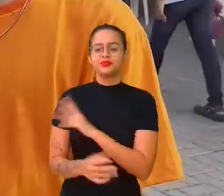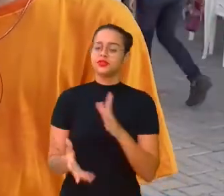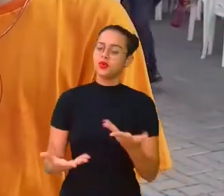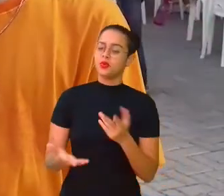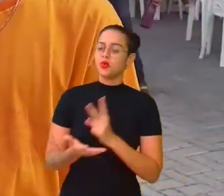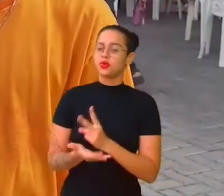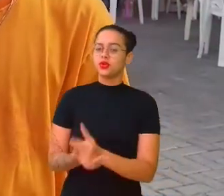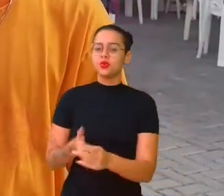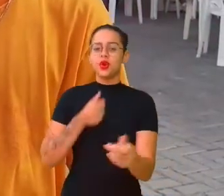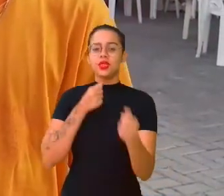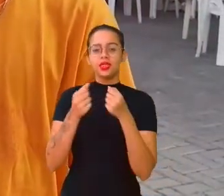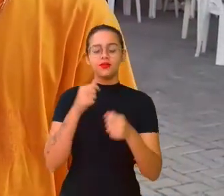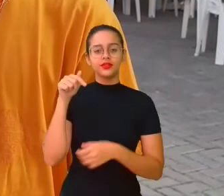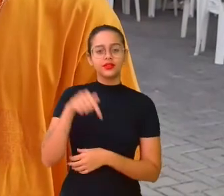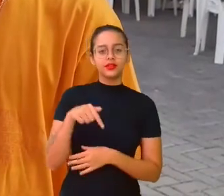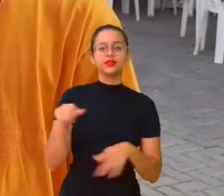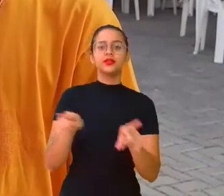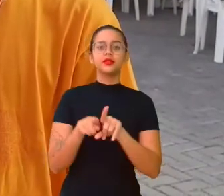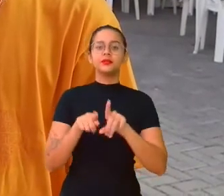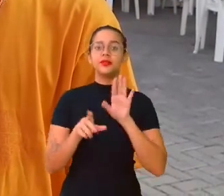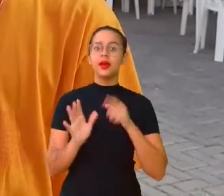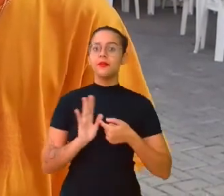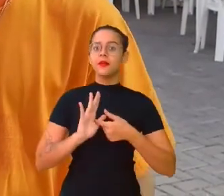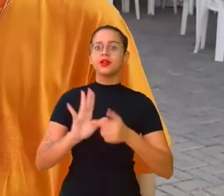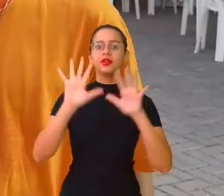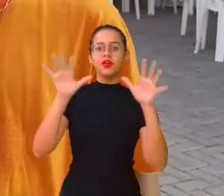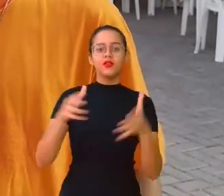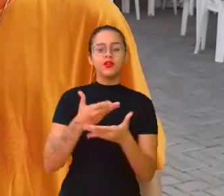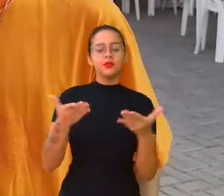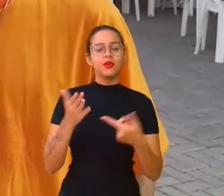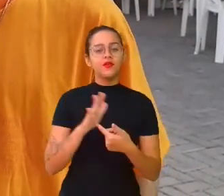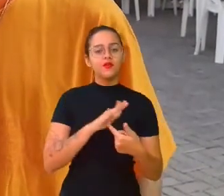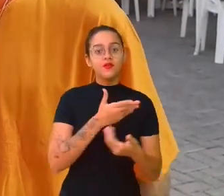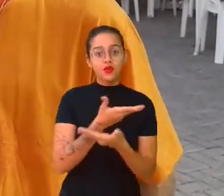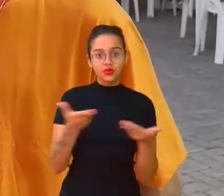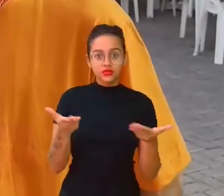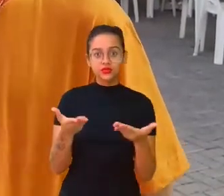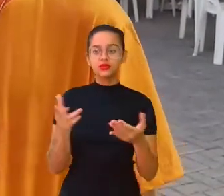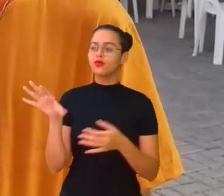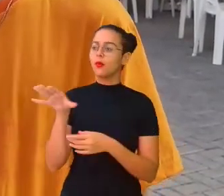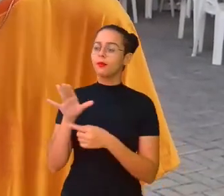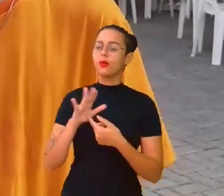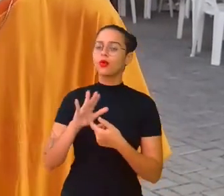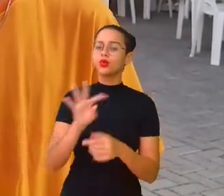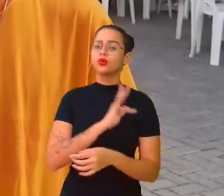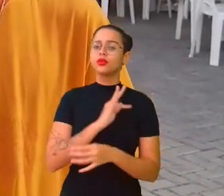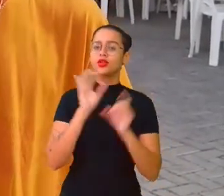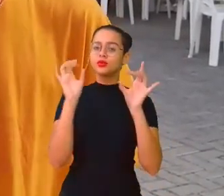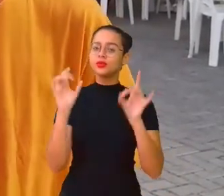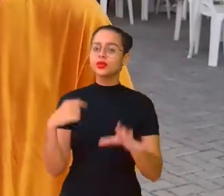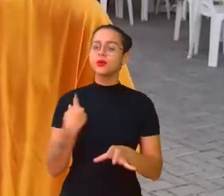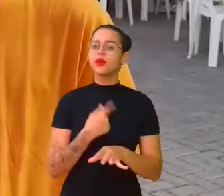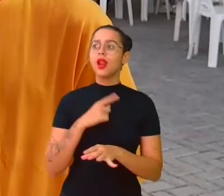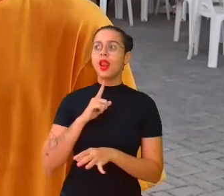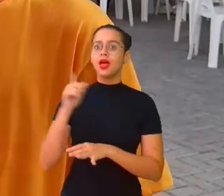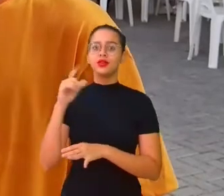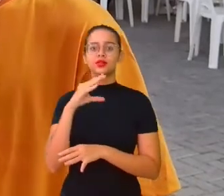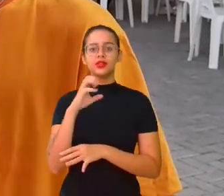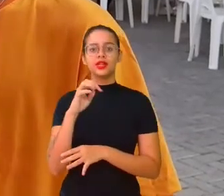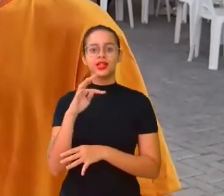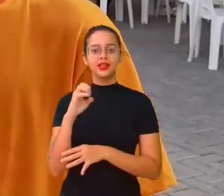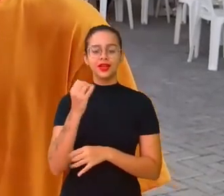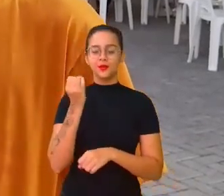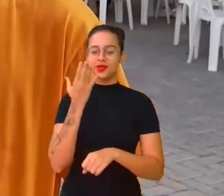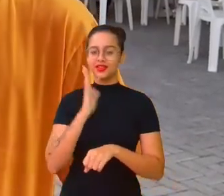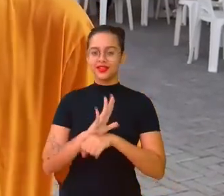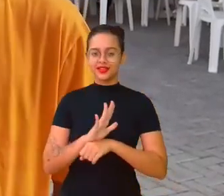minhas entrevistas aqui e apresentando o evento para vocês, eu vou trazer um técnico aqui muito especial para a gente lá do CETEC. Tudo bem? Boa